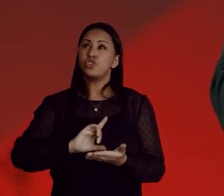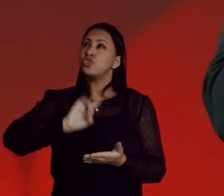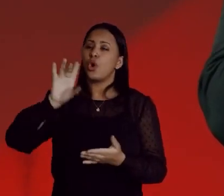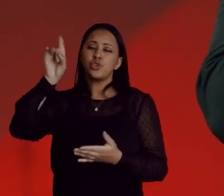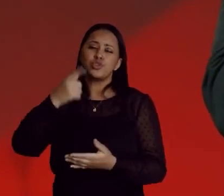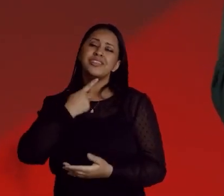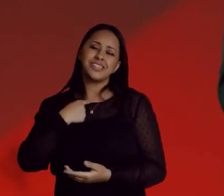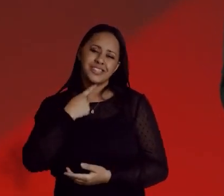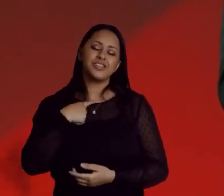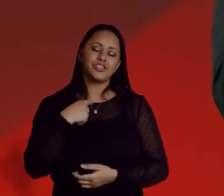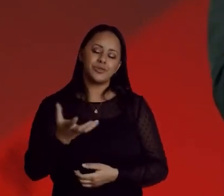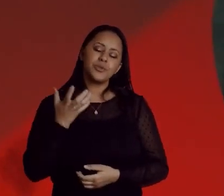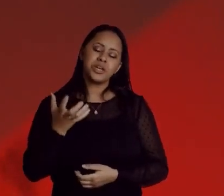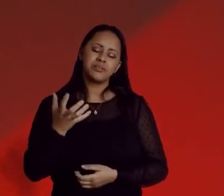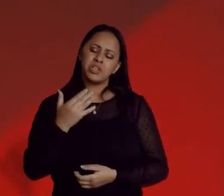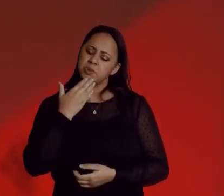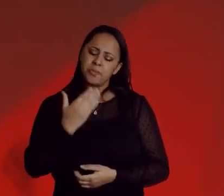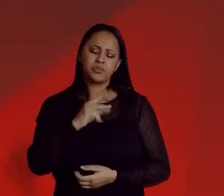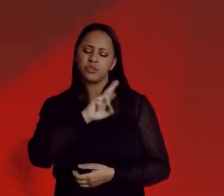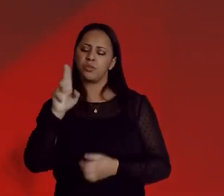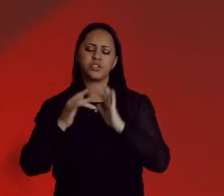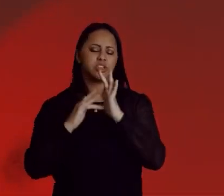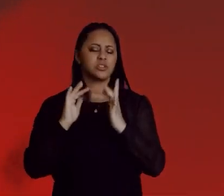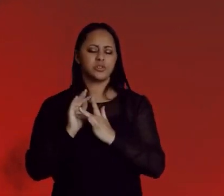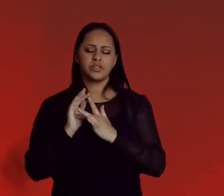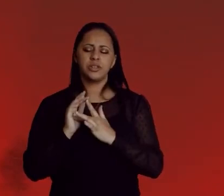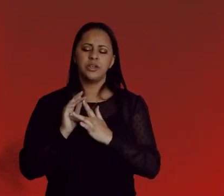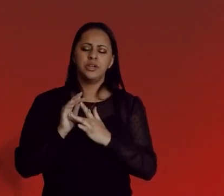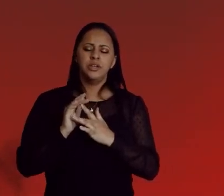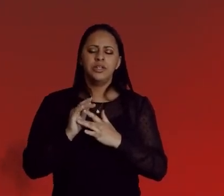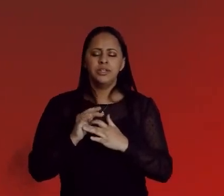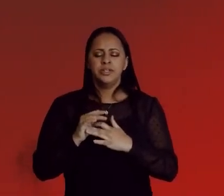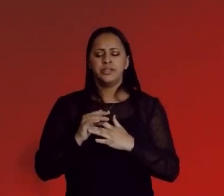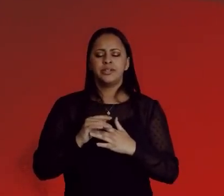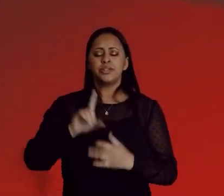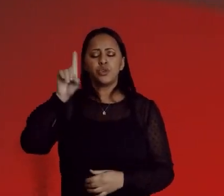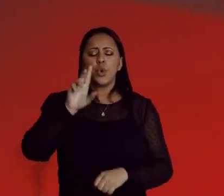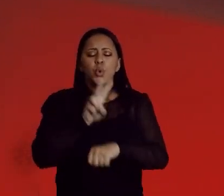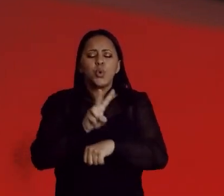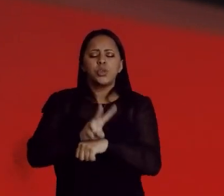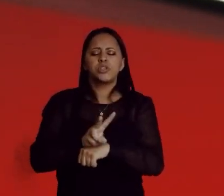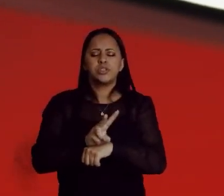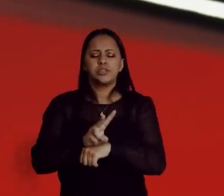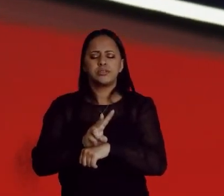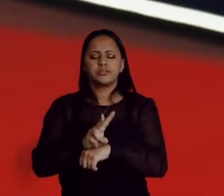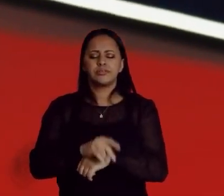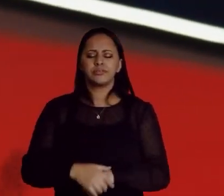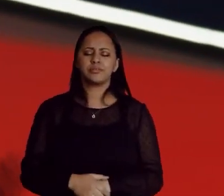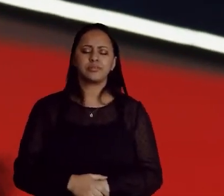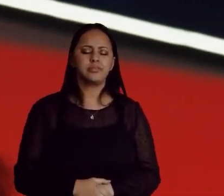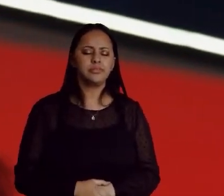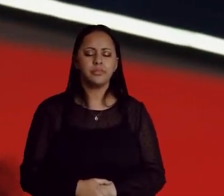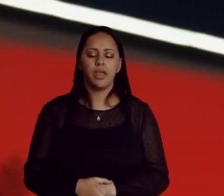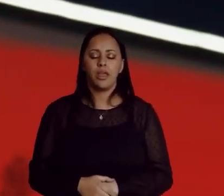com o plano do Senhor. Eu te peço, Pai, em nome de Jesus Cristo, que o Senhor tome conta, que o Senhor tome posse. Mais uma